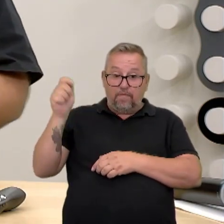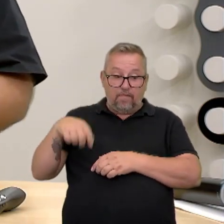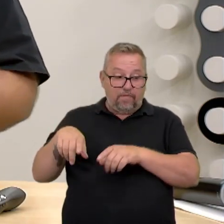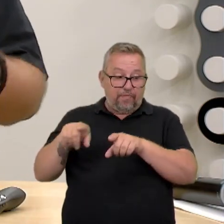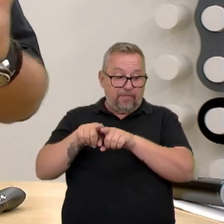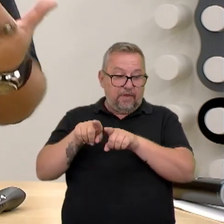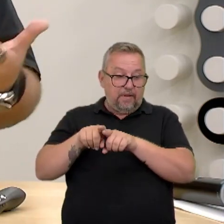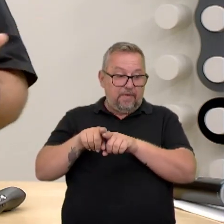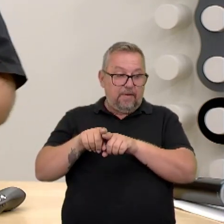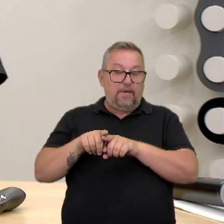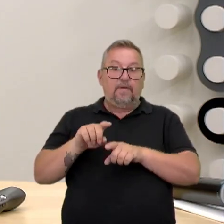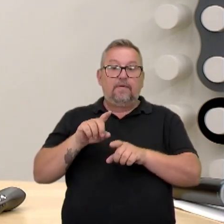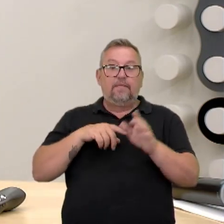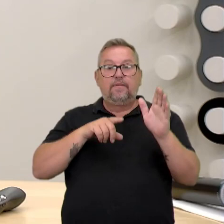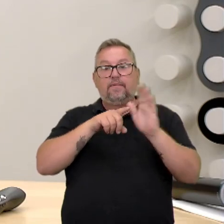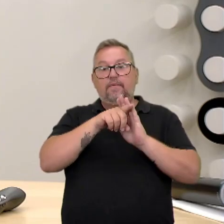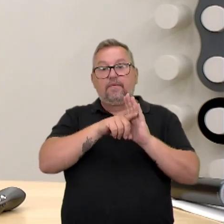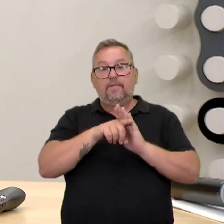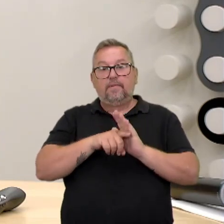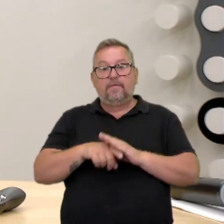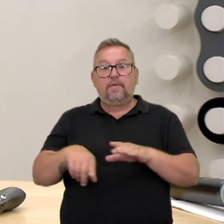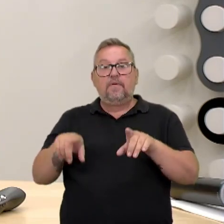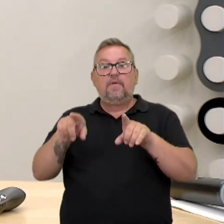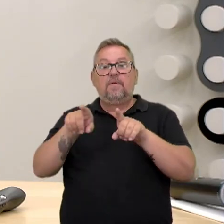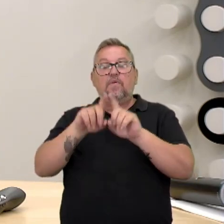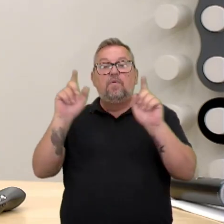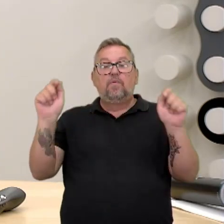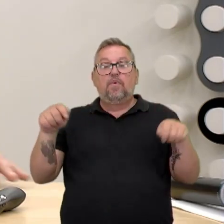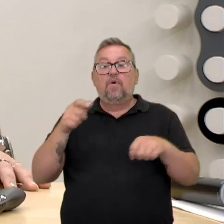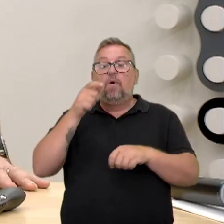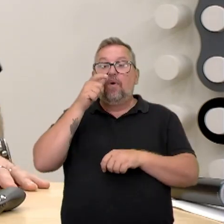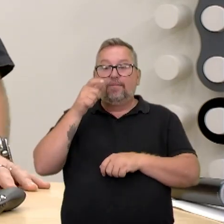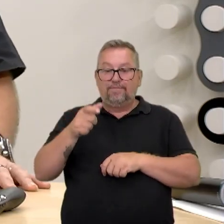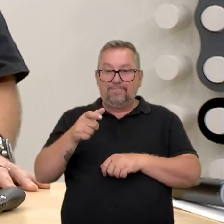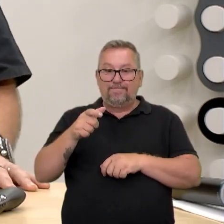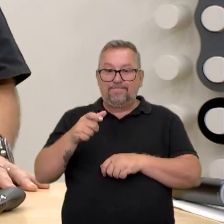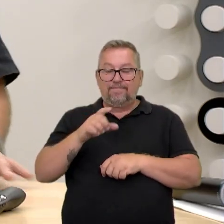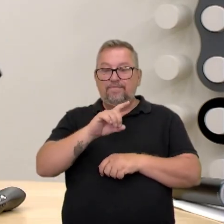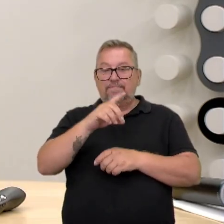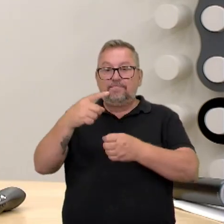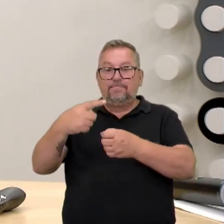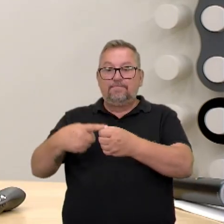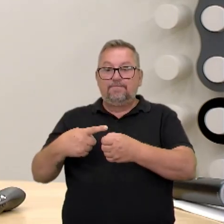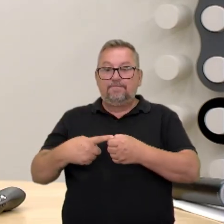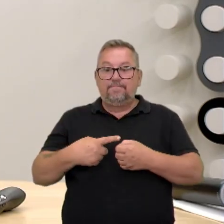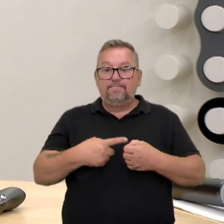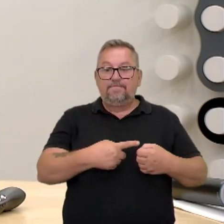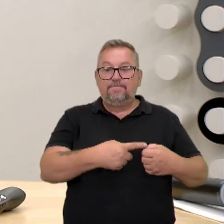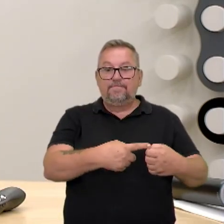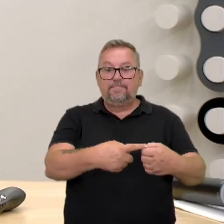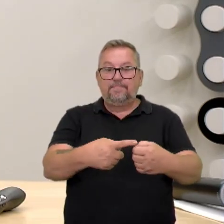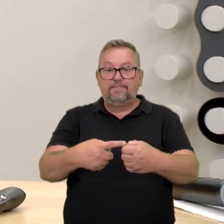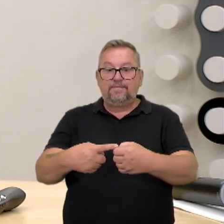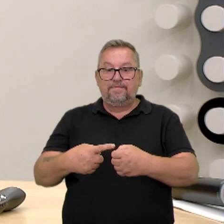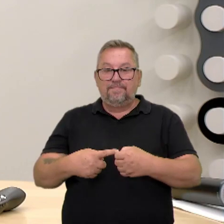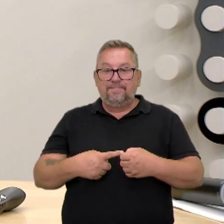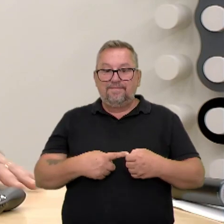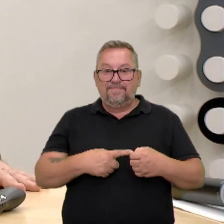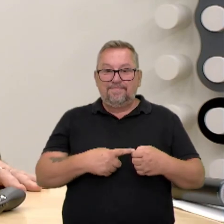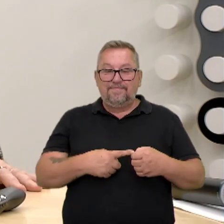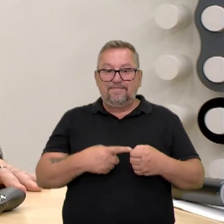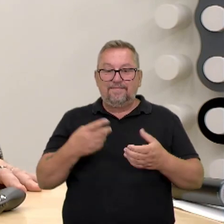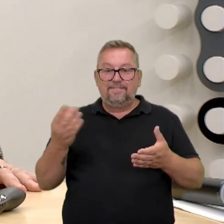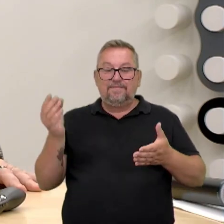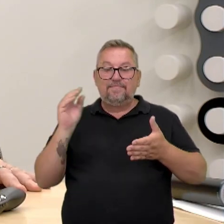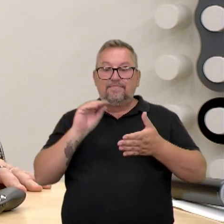como, né, uma pesquisa, como também pode ver aí orientação dos municípios, tá certo, pessoal? E aí eu coloquei